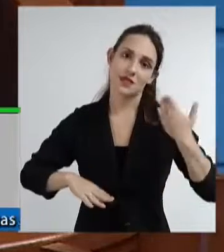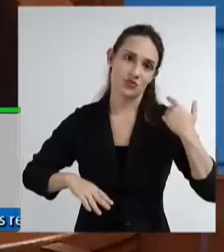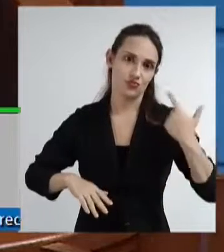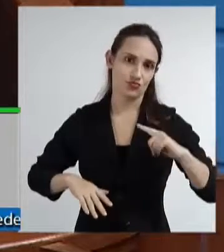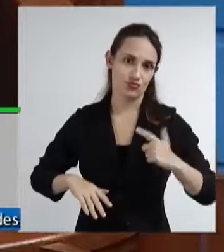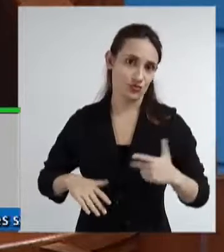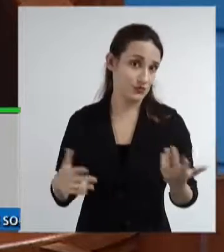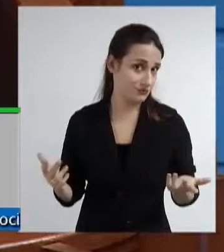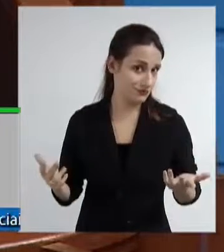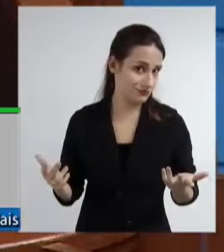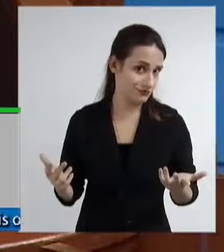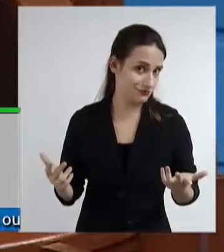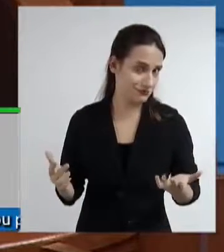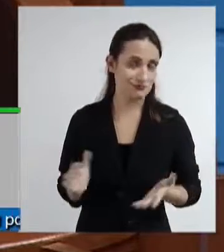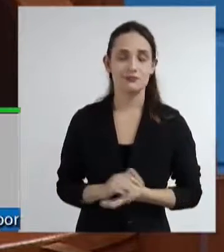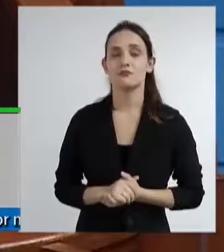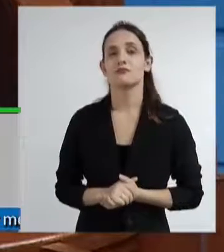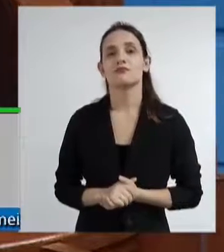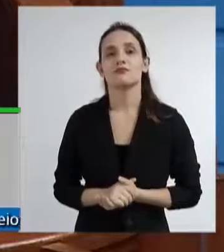muito tempo.